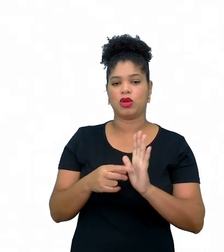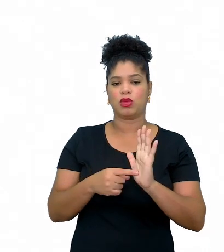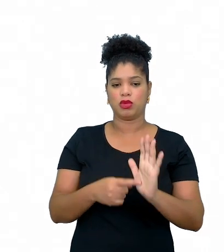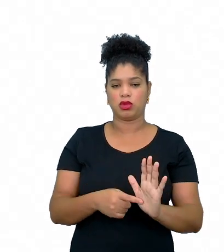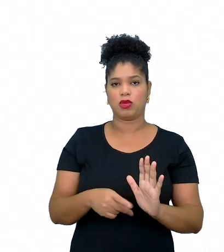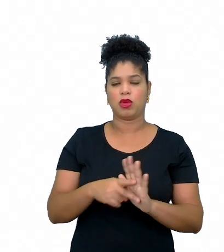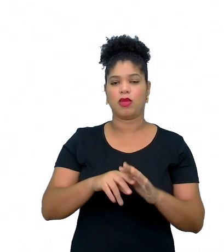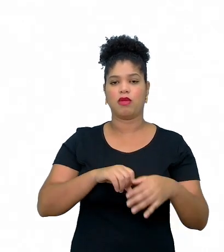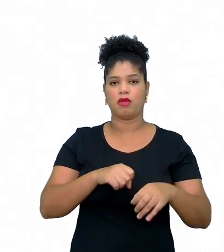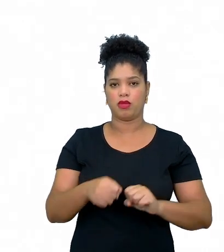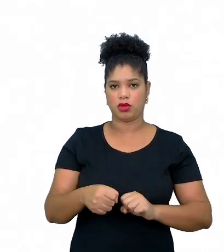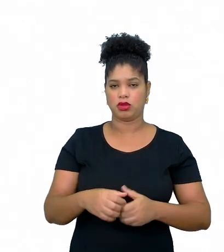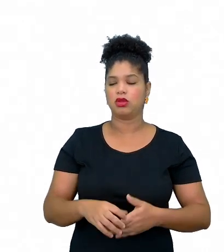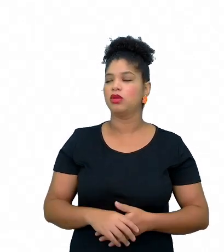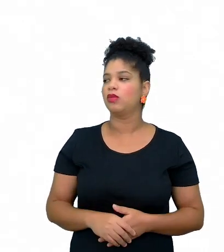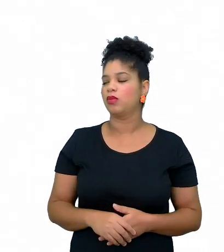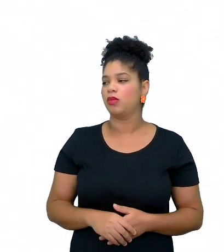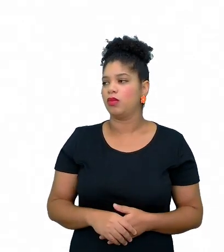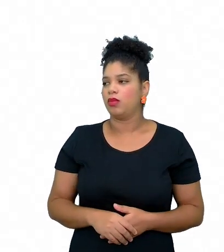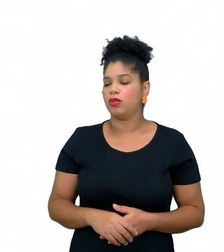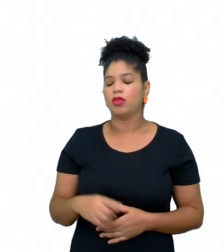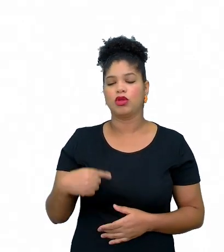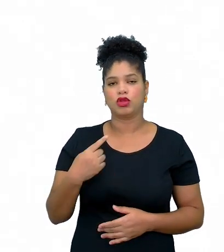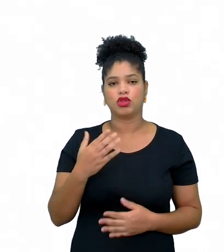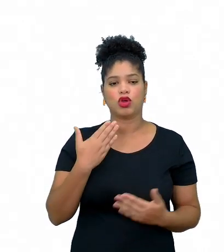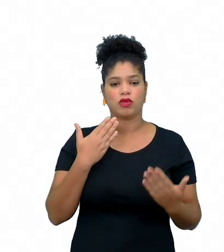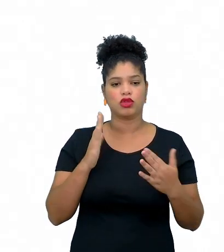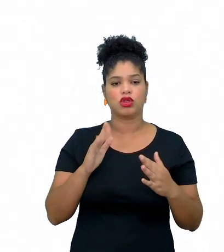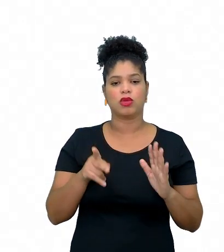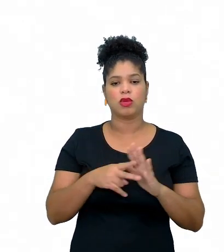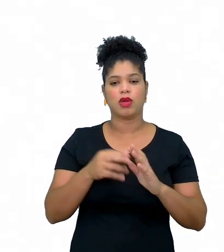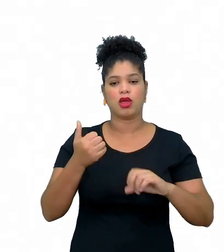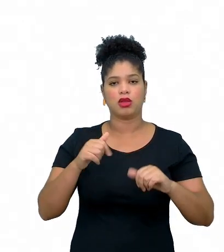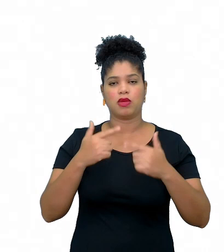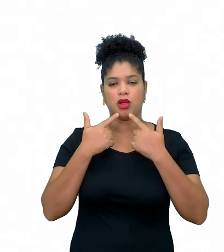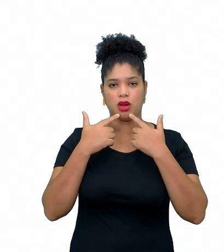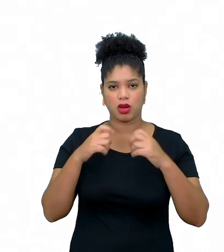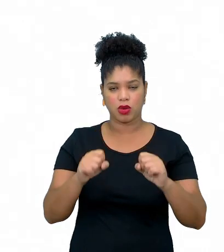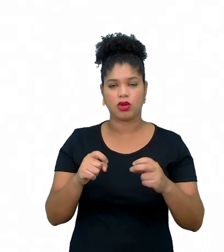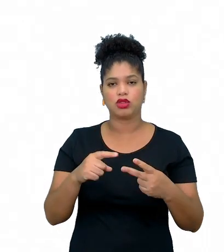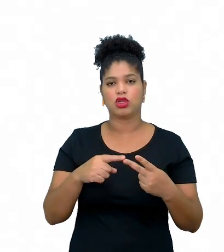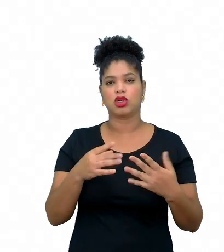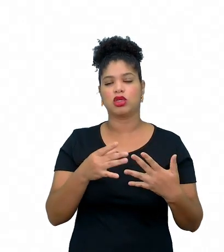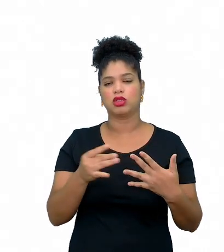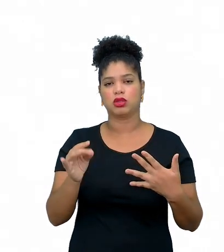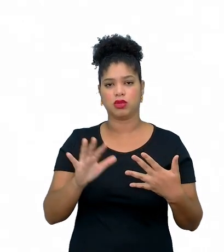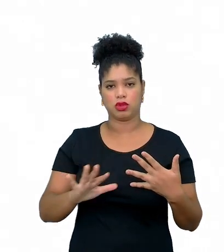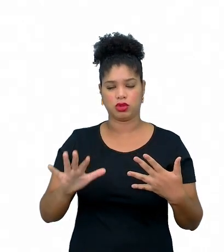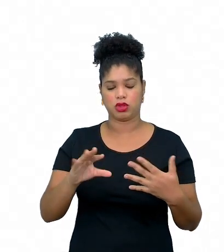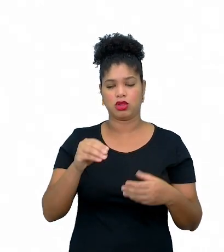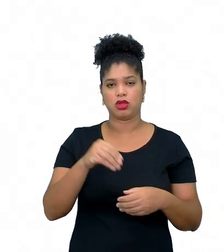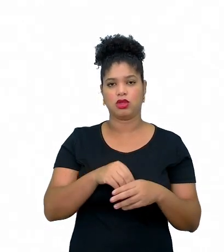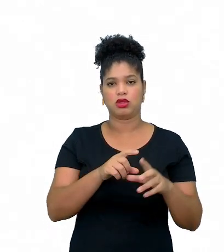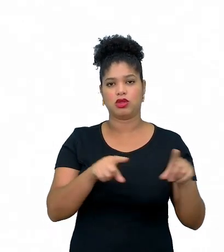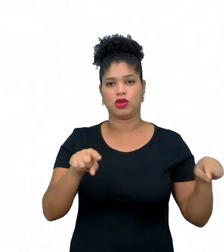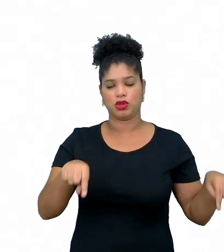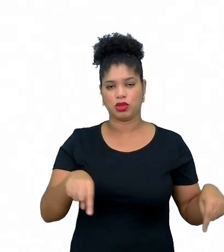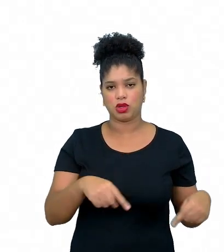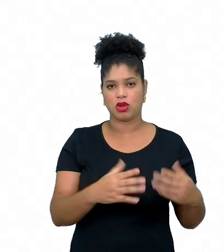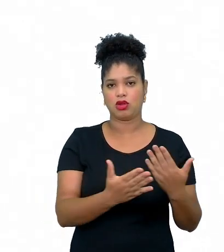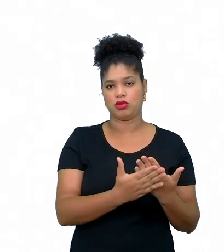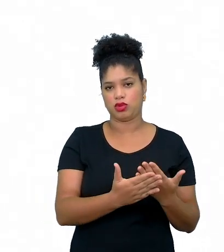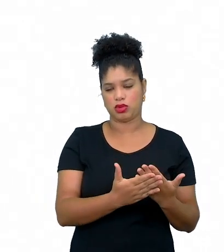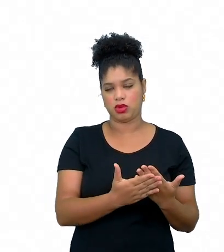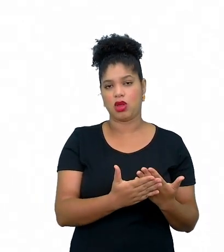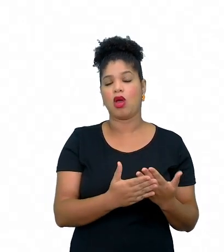nessa formação. Então, nós discutimos sobre análise linguística, sobre semiótica, dentro de sala de aula, tendo como